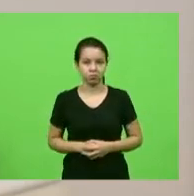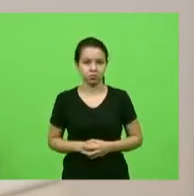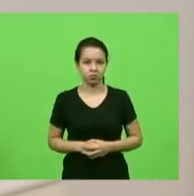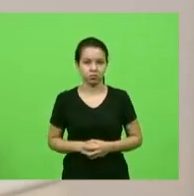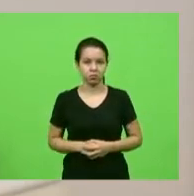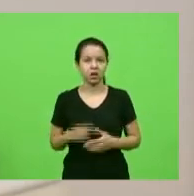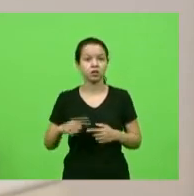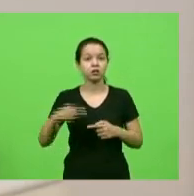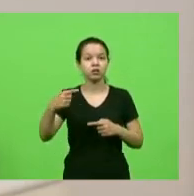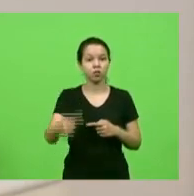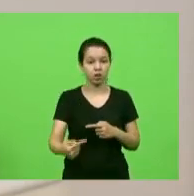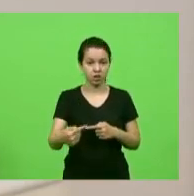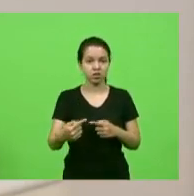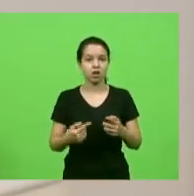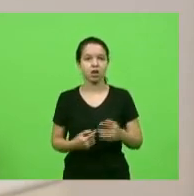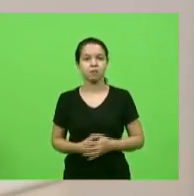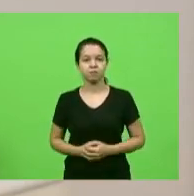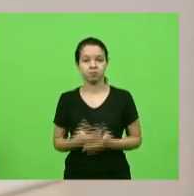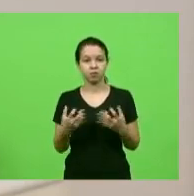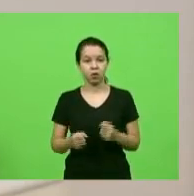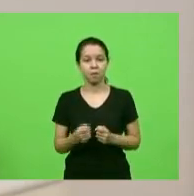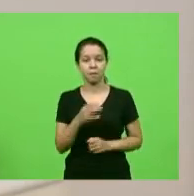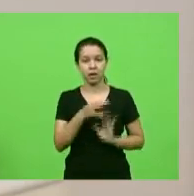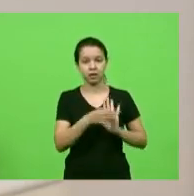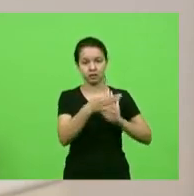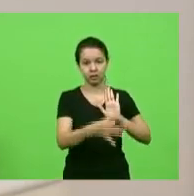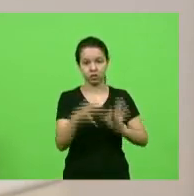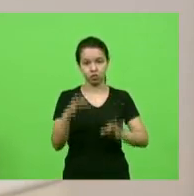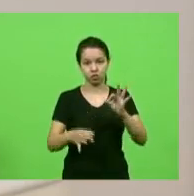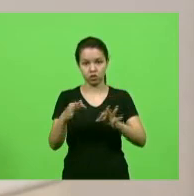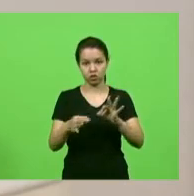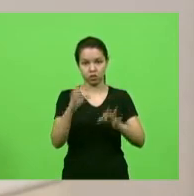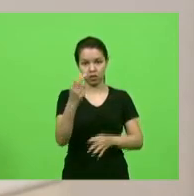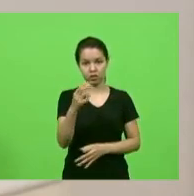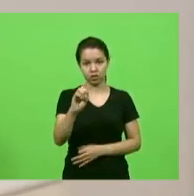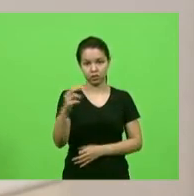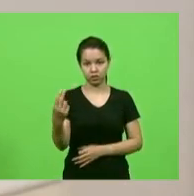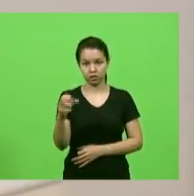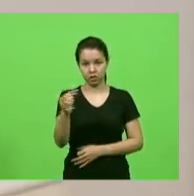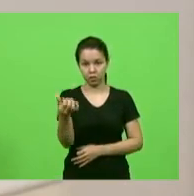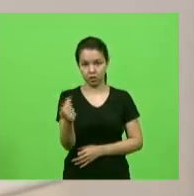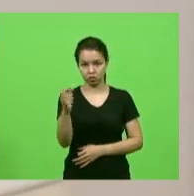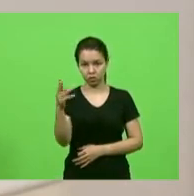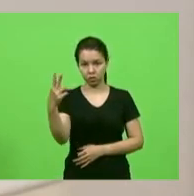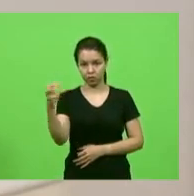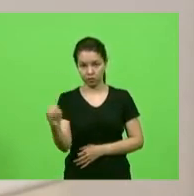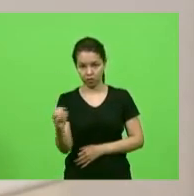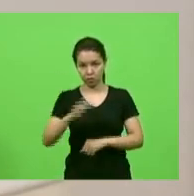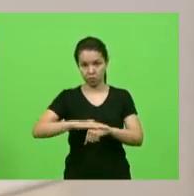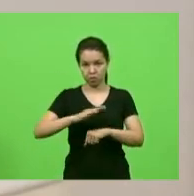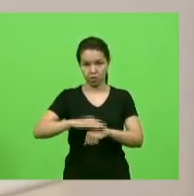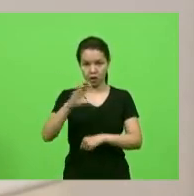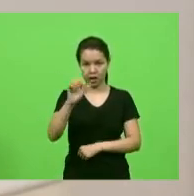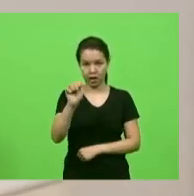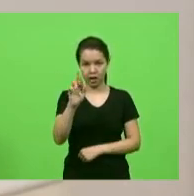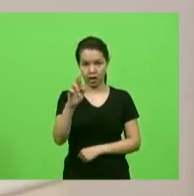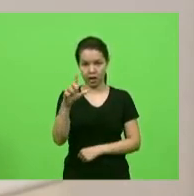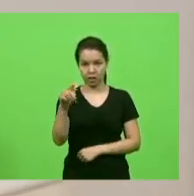aportou parecer jurídico 0506/2020, elaborado por Carlos Roberto Costa Júnior,